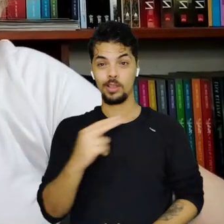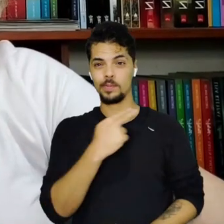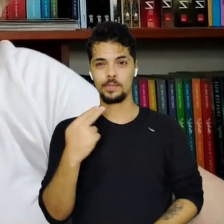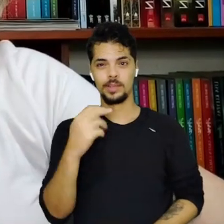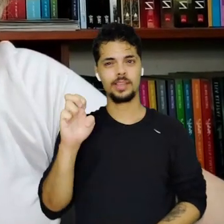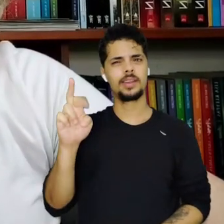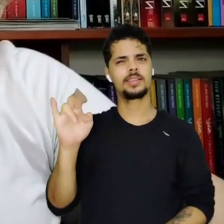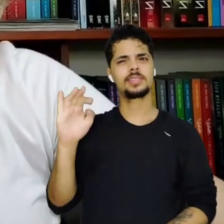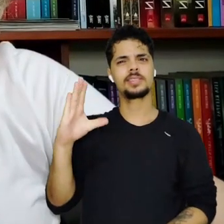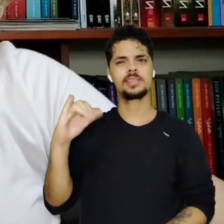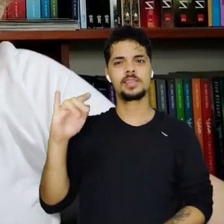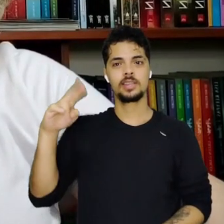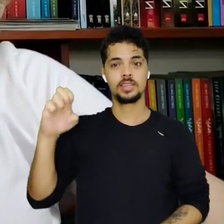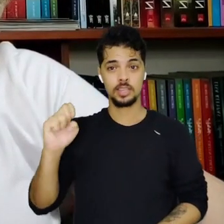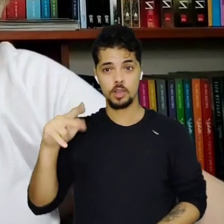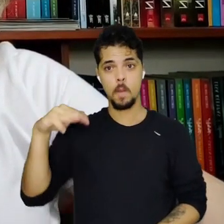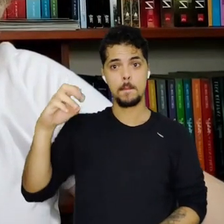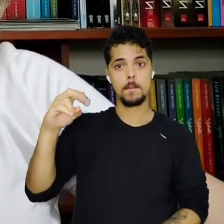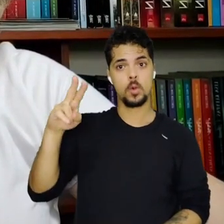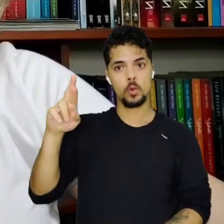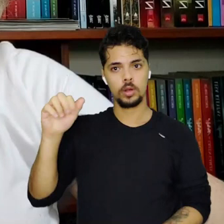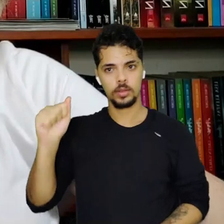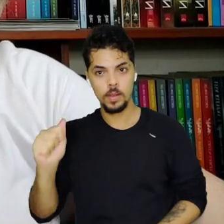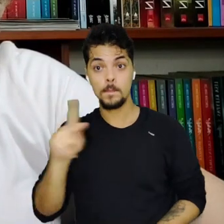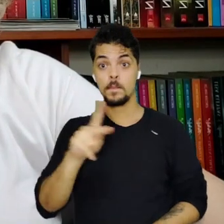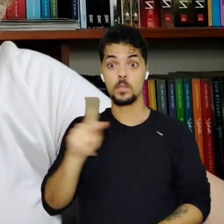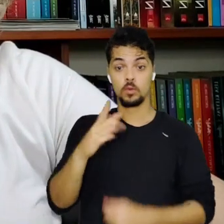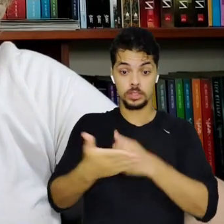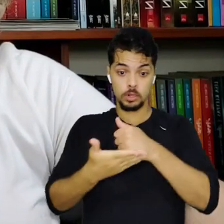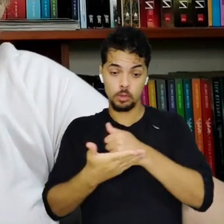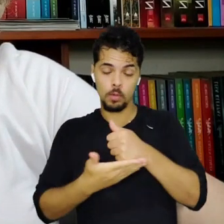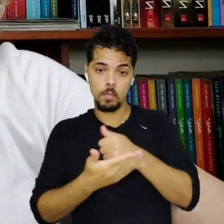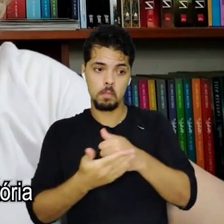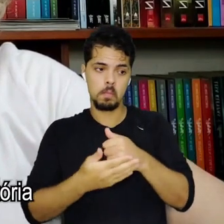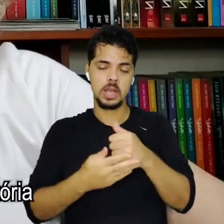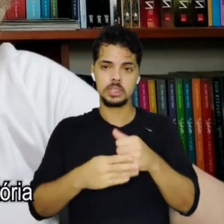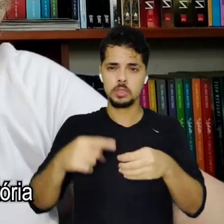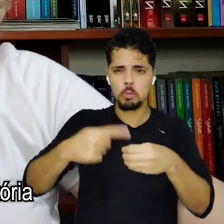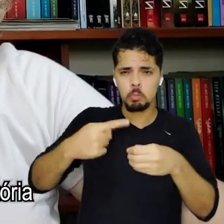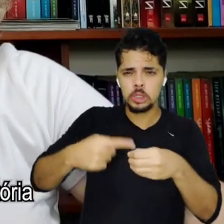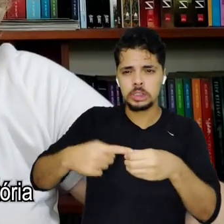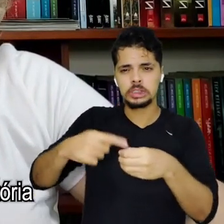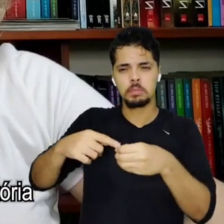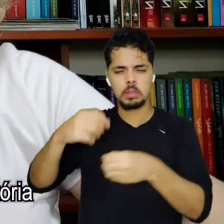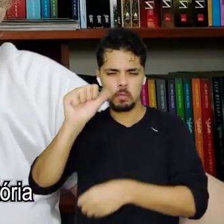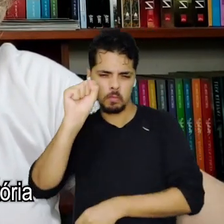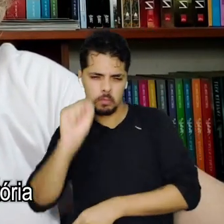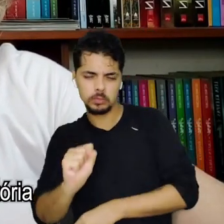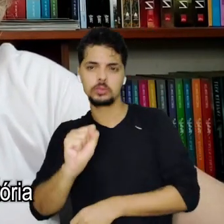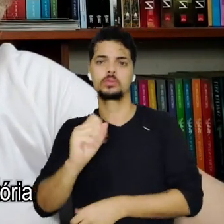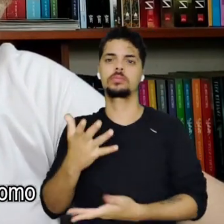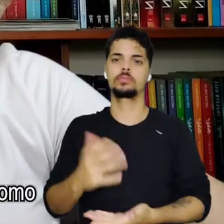Olá, eu sou Elisiane de Moura, professora da Educação Básica na Rede Pública Municipal e Estadual no interior do estado de Goiás.